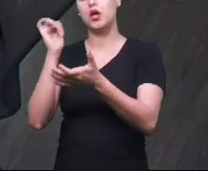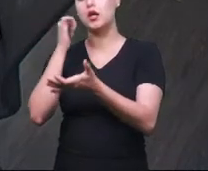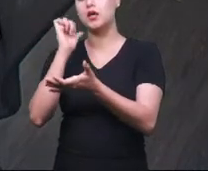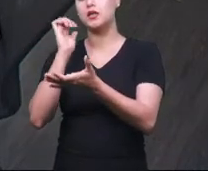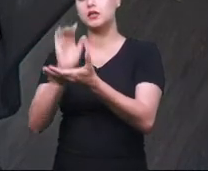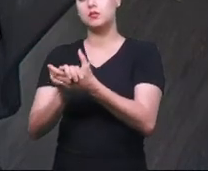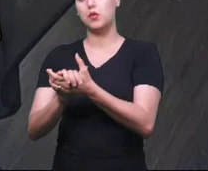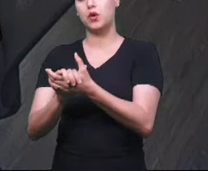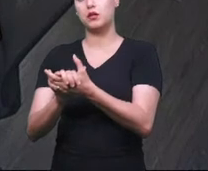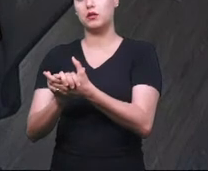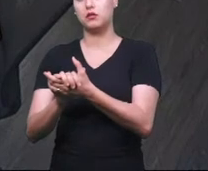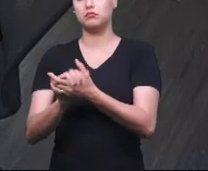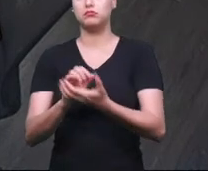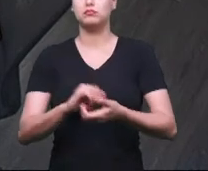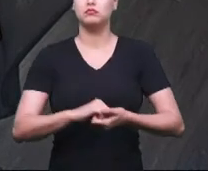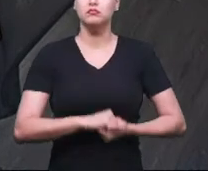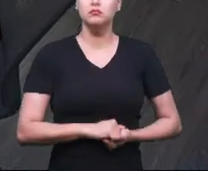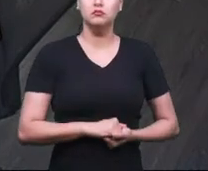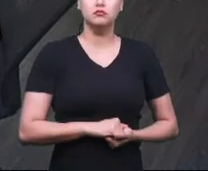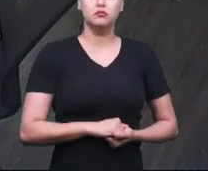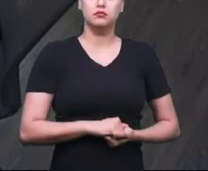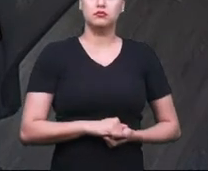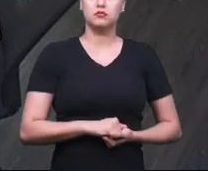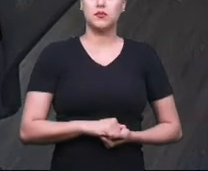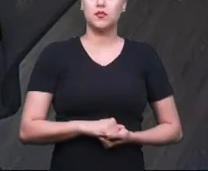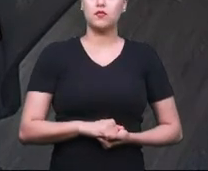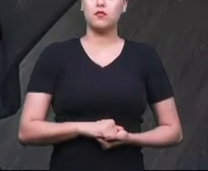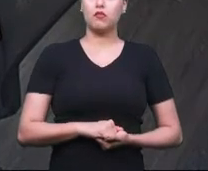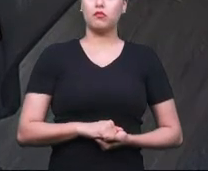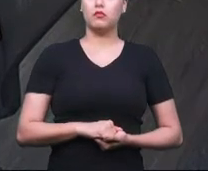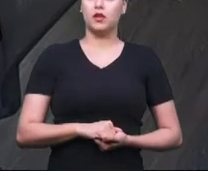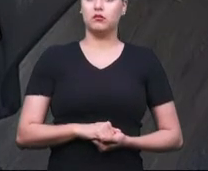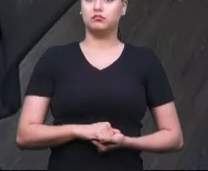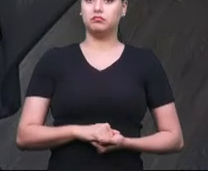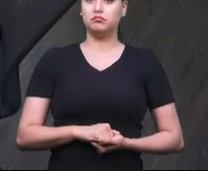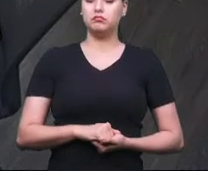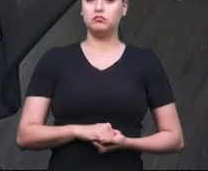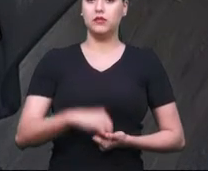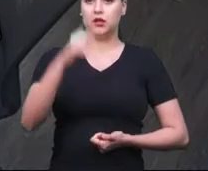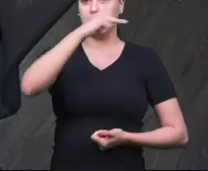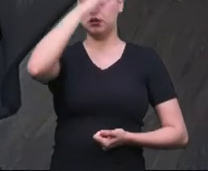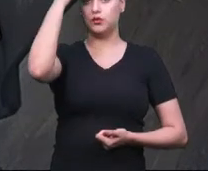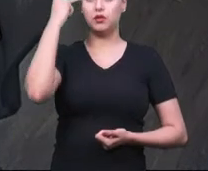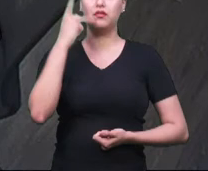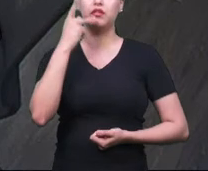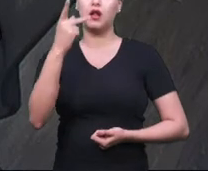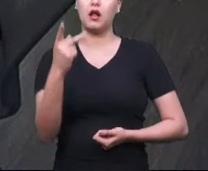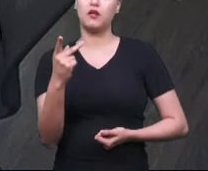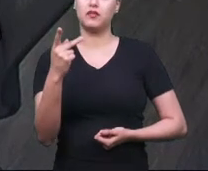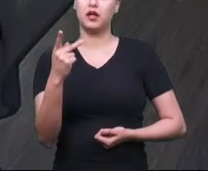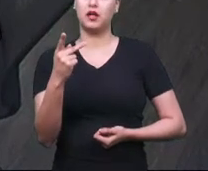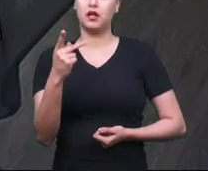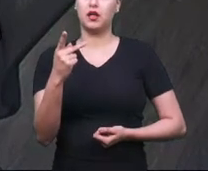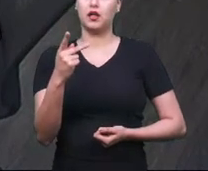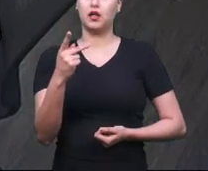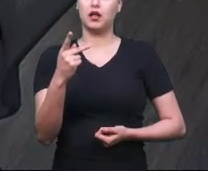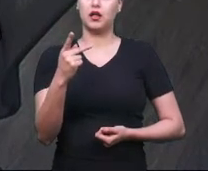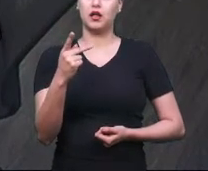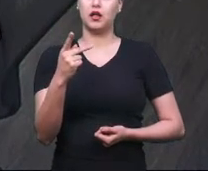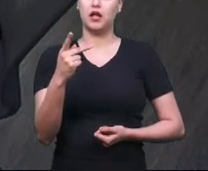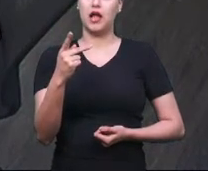Olha, é um sonho. Aí alguém falava assim: ela tem o dobro da sua